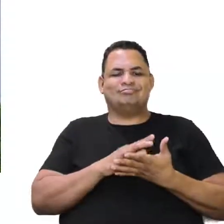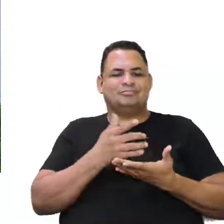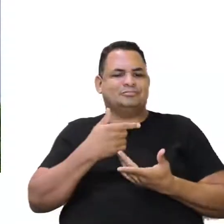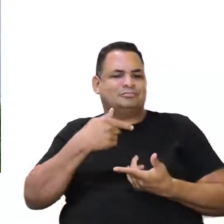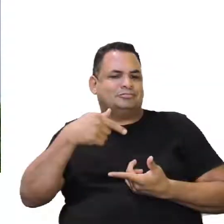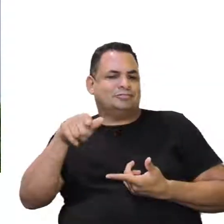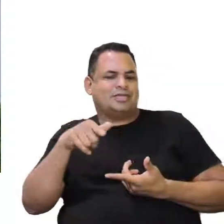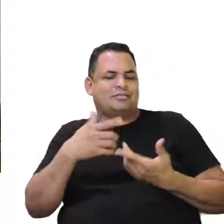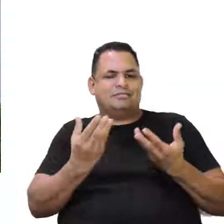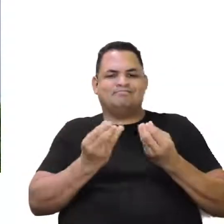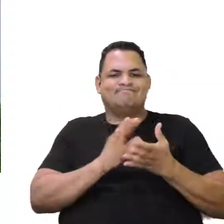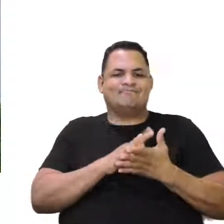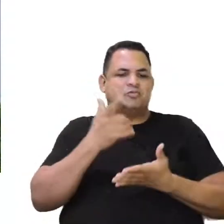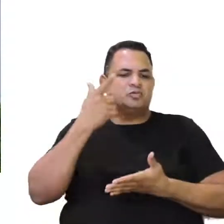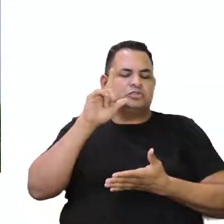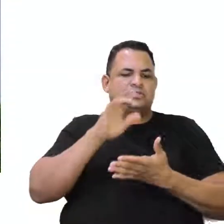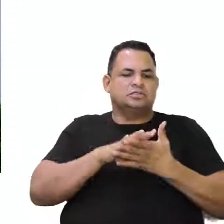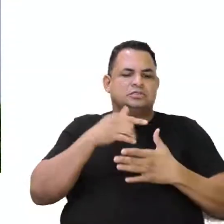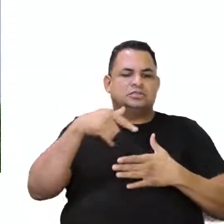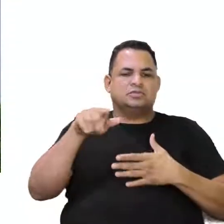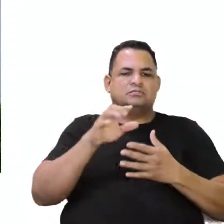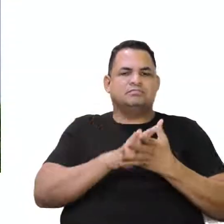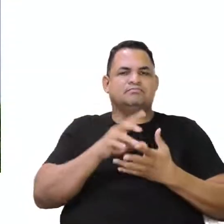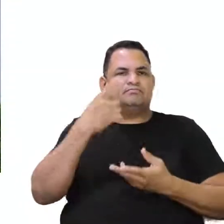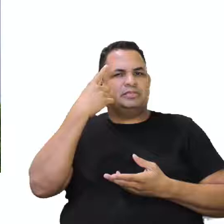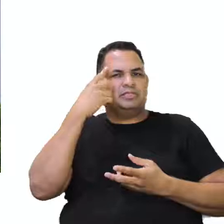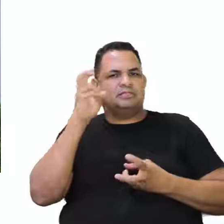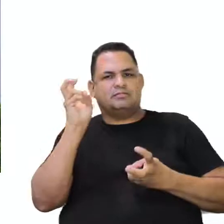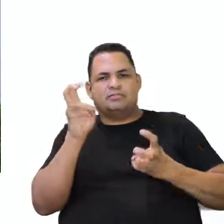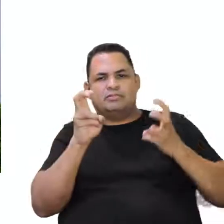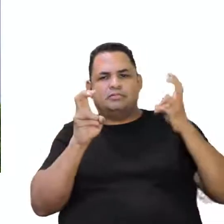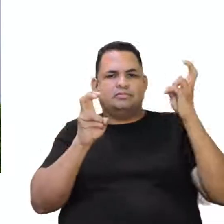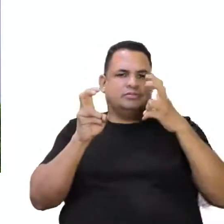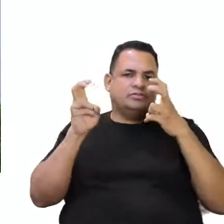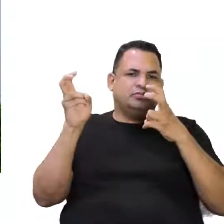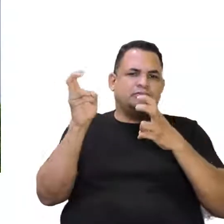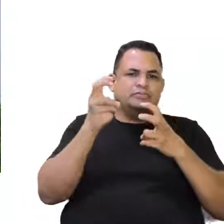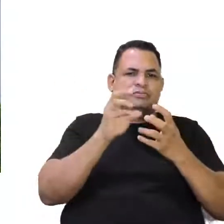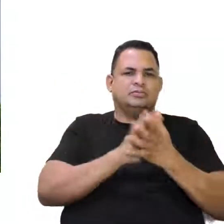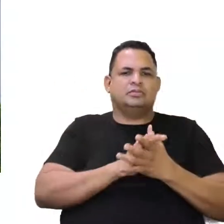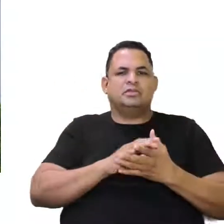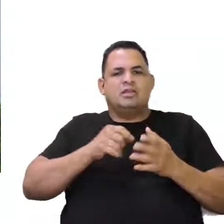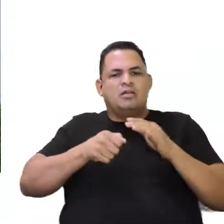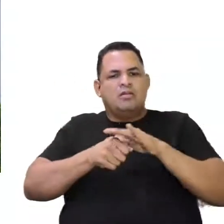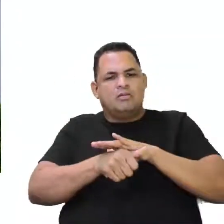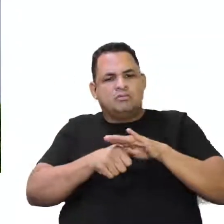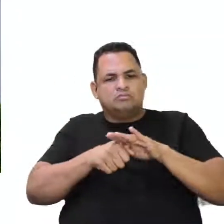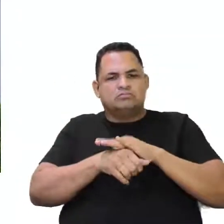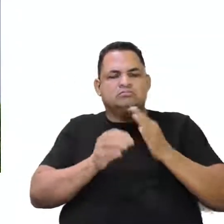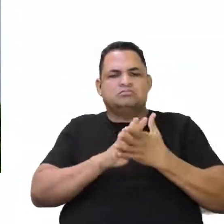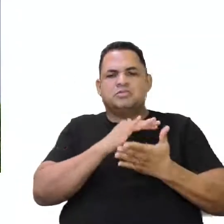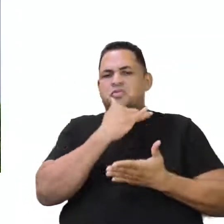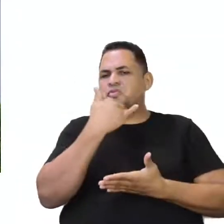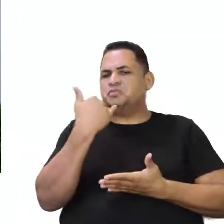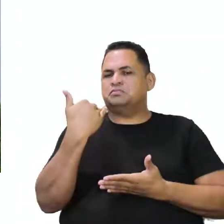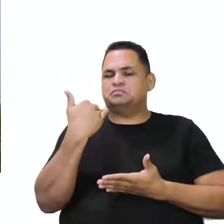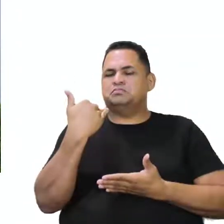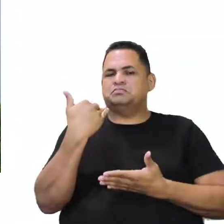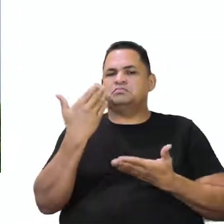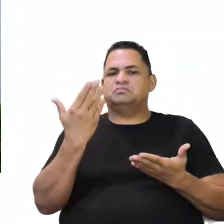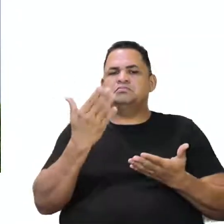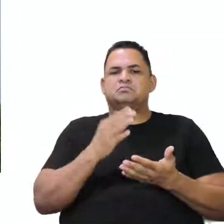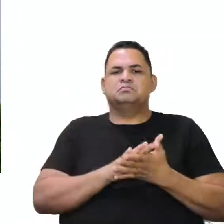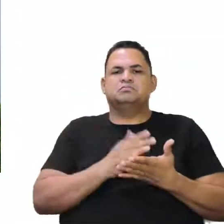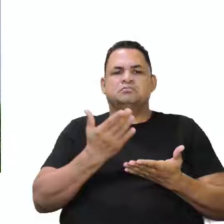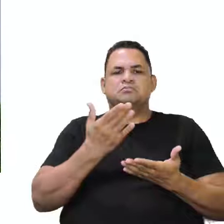para sair correndo com muita velocidade. Pensa na preguiça, pensa no tatu, pensa no jabuti, morrem.